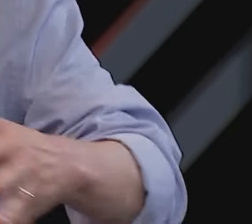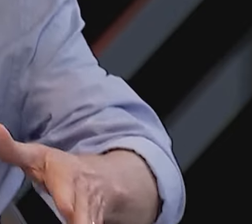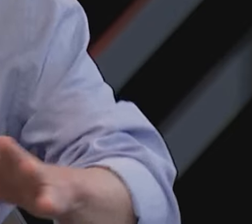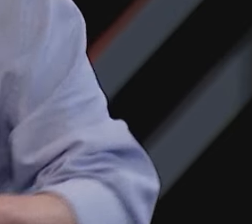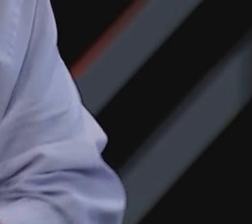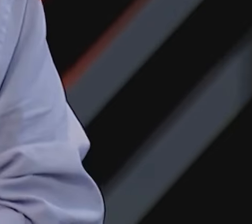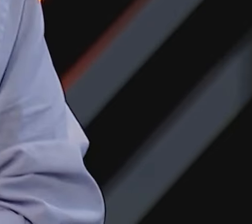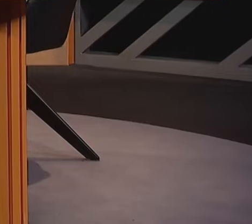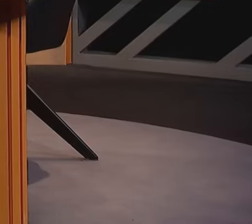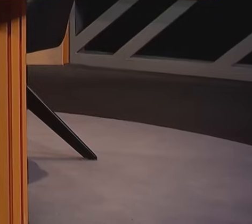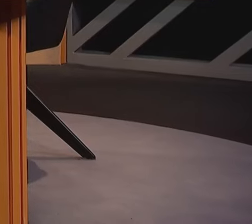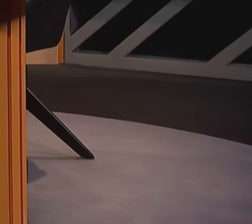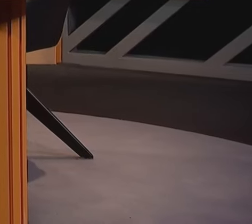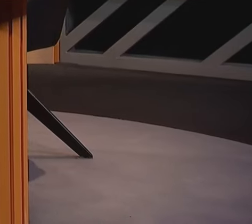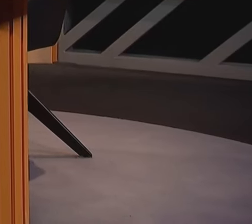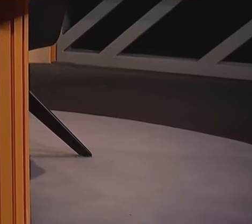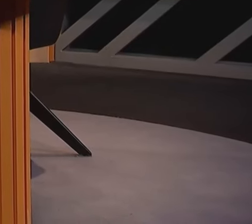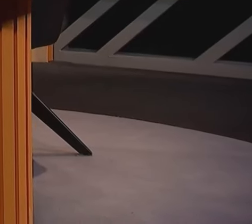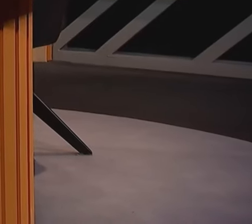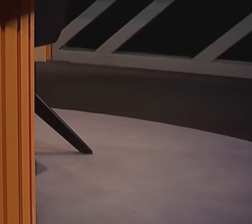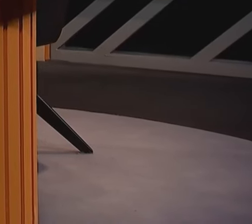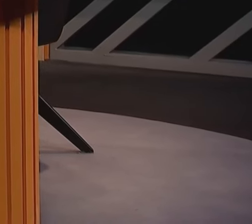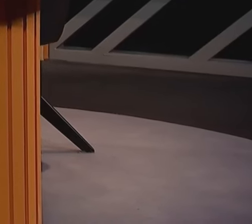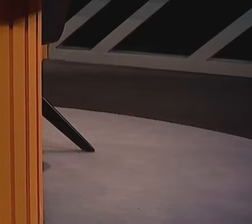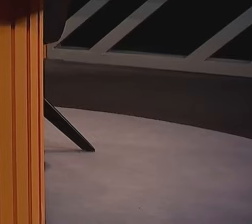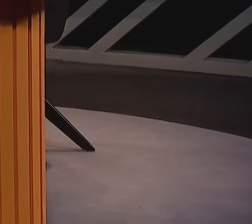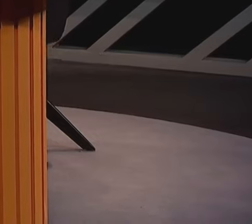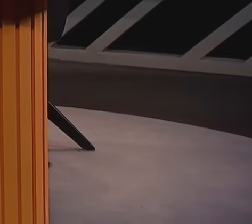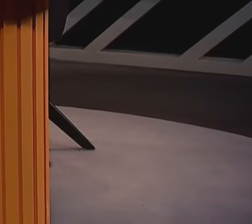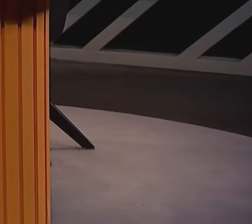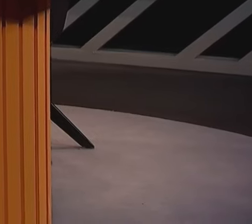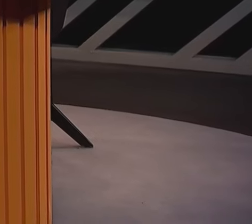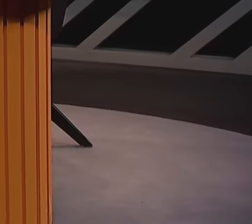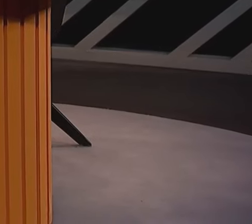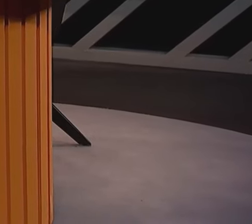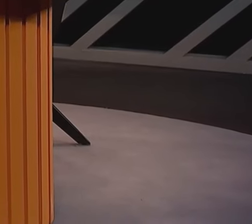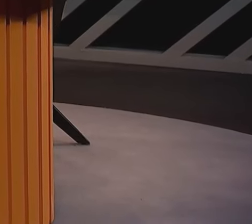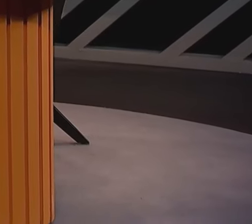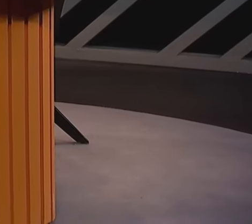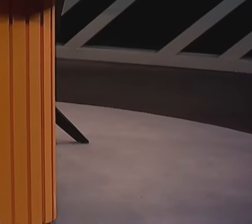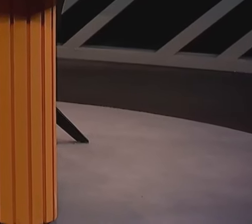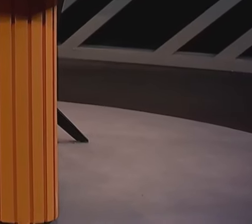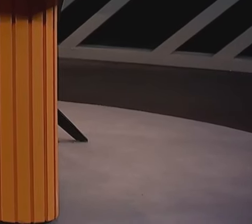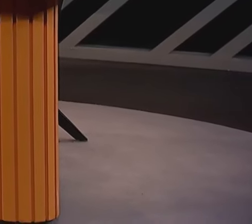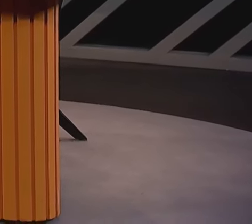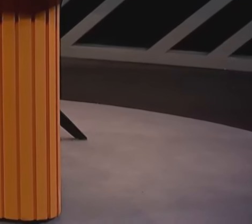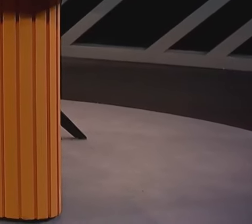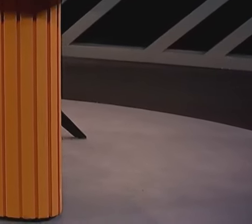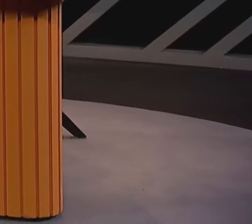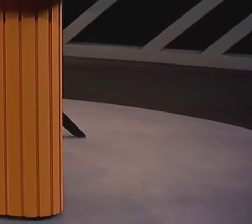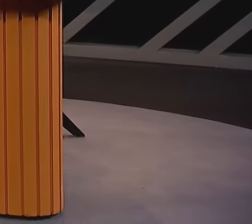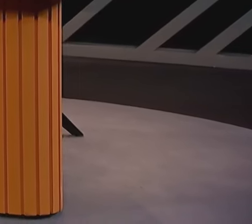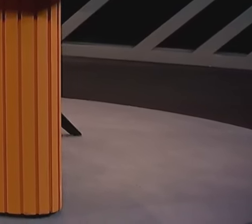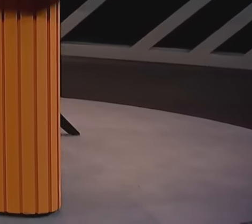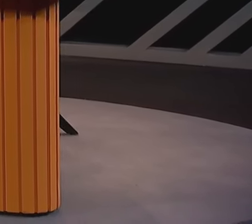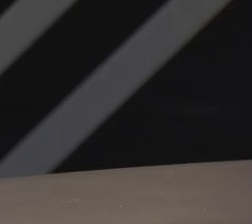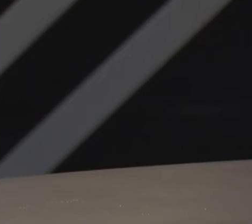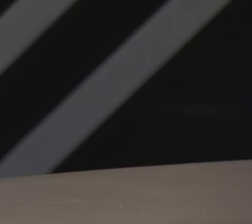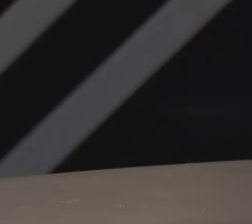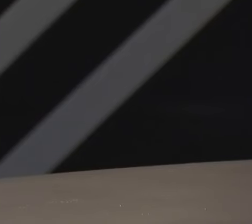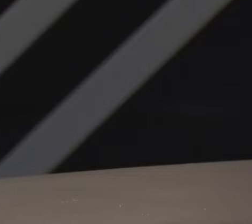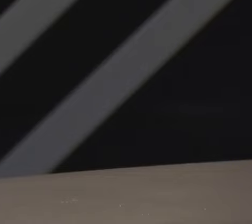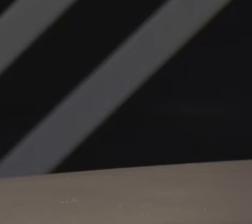ir por esse caminho? Eu penso que, assim, são todas as questões de vulnerabilidade que te levam, de repente, para uma escolha do